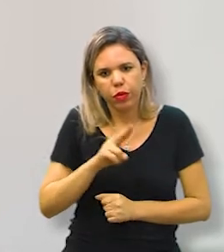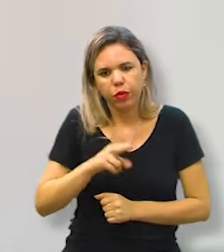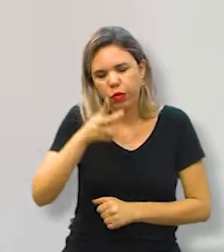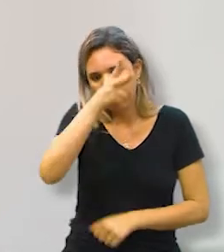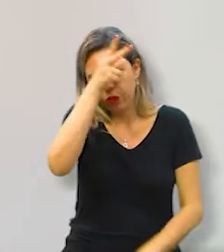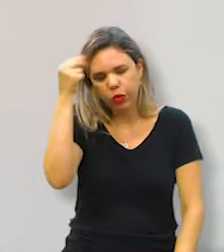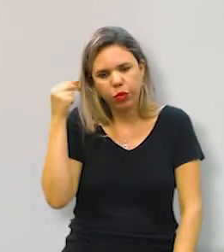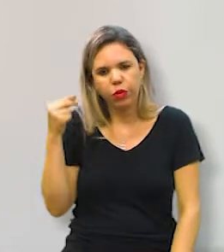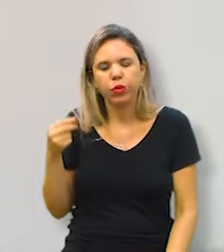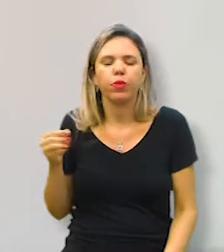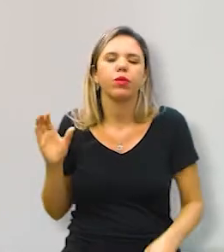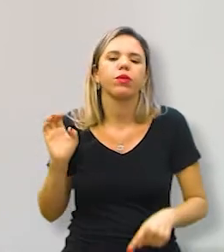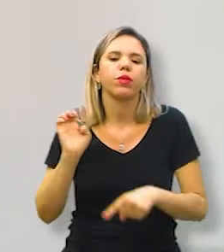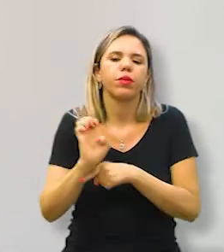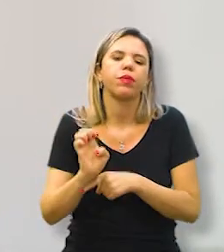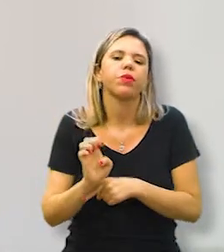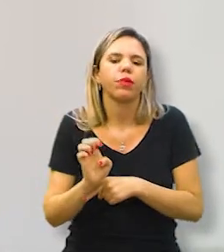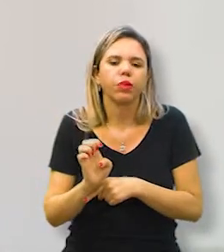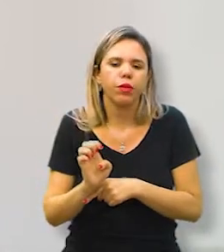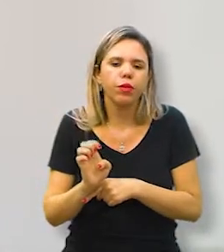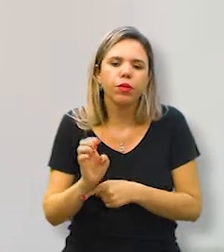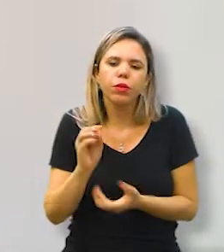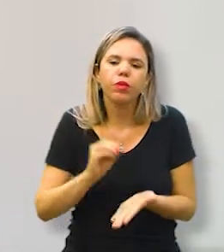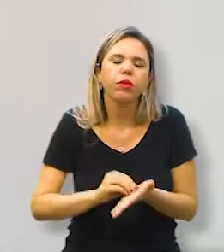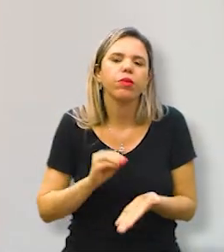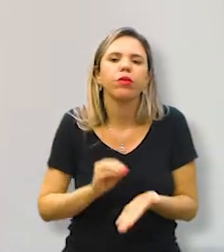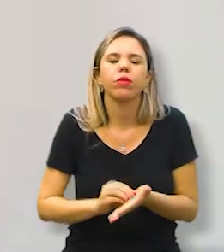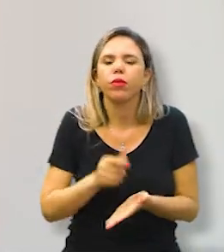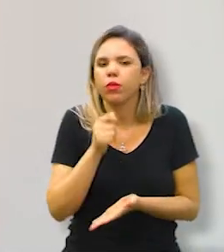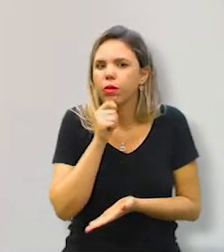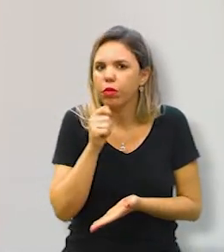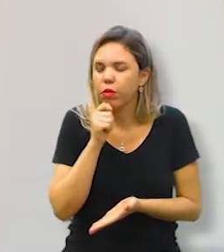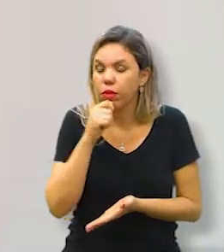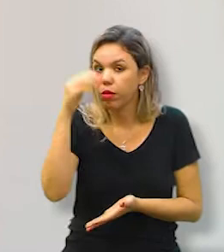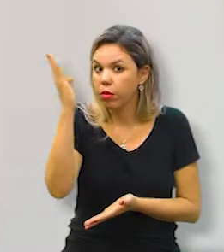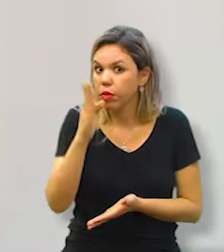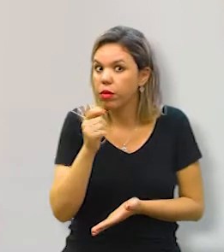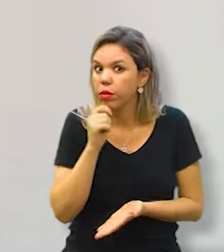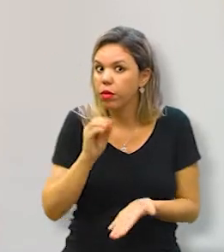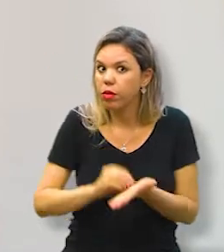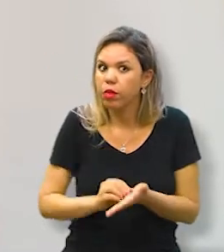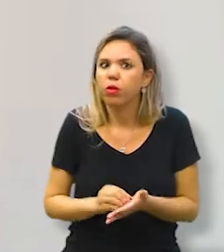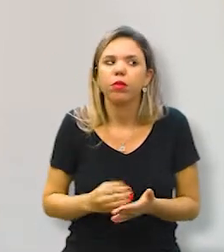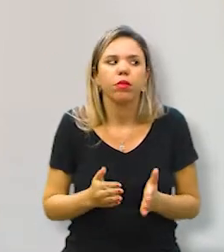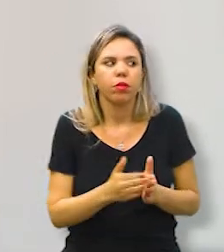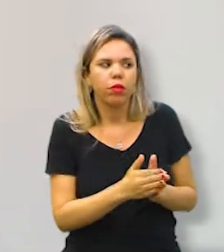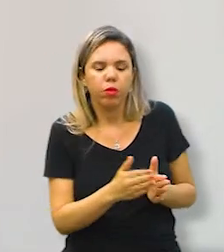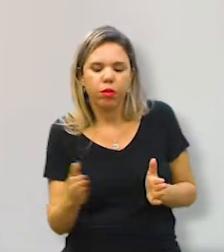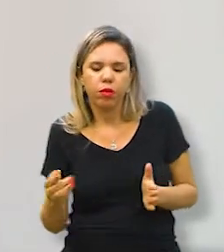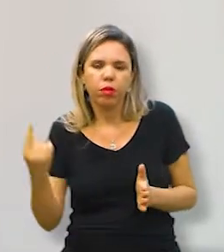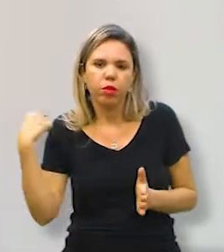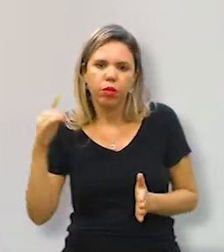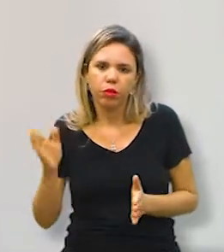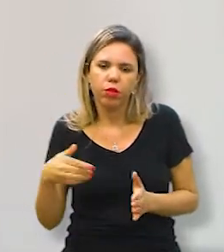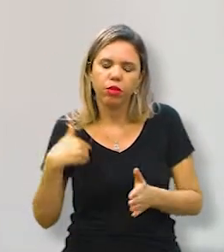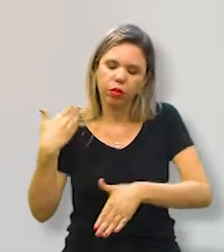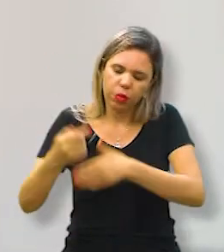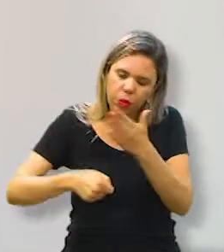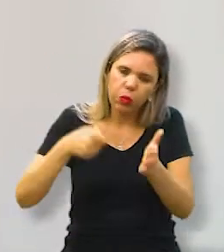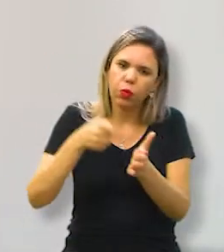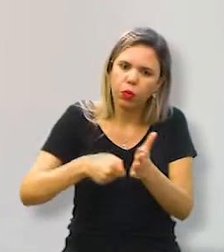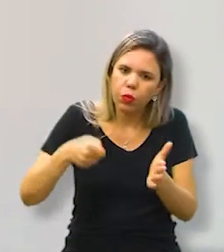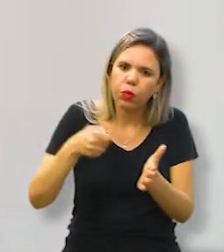pública estadual, falta a nacional, mas desde essa época a gente vem batalhando e